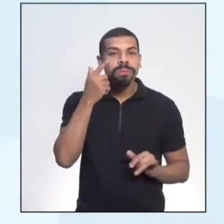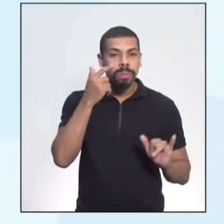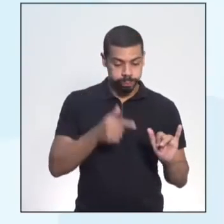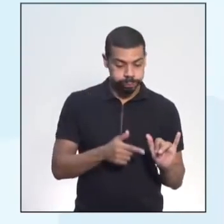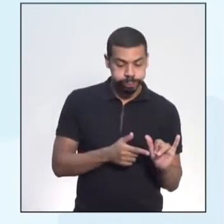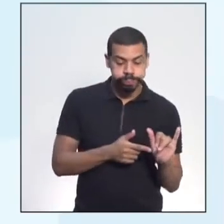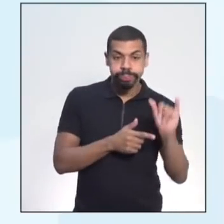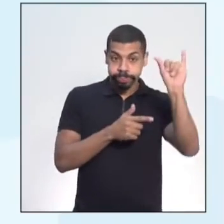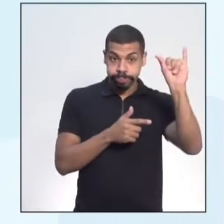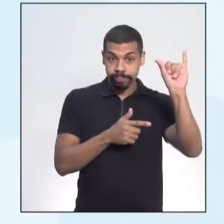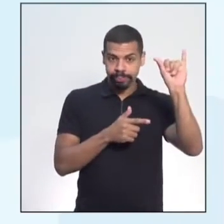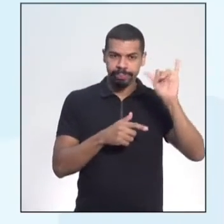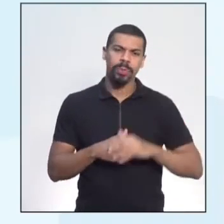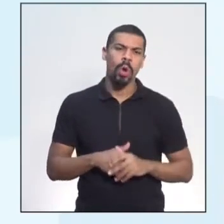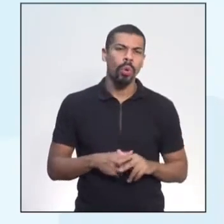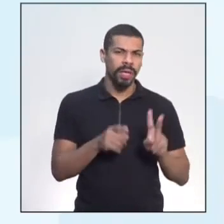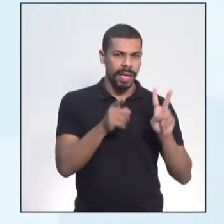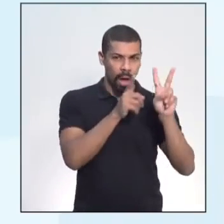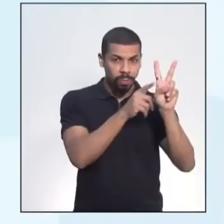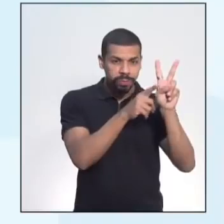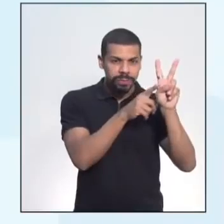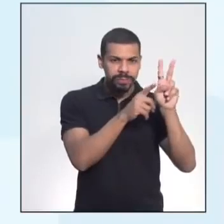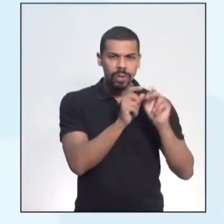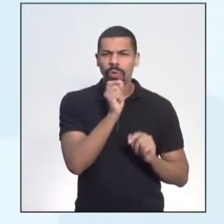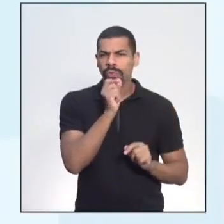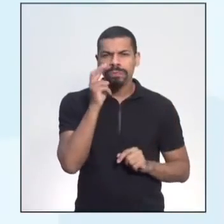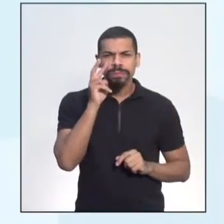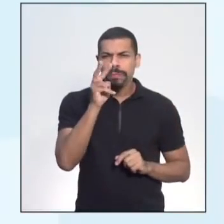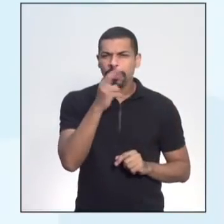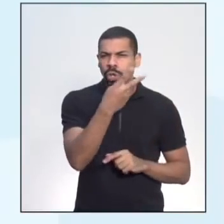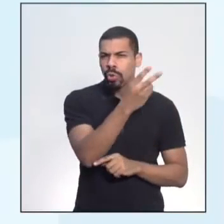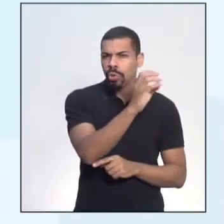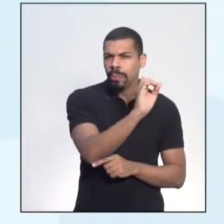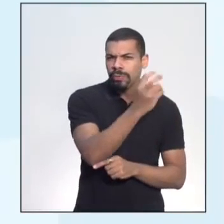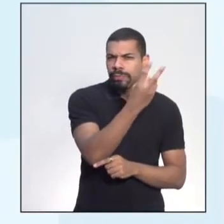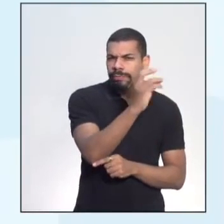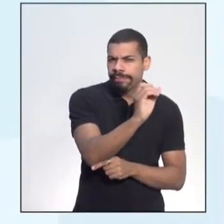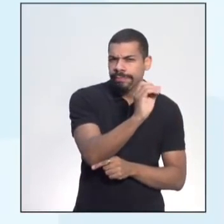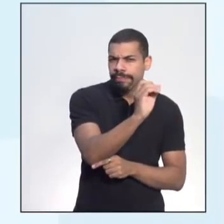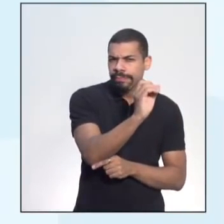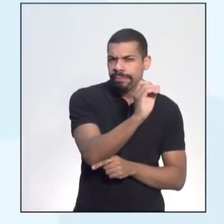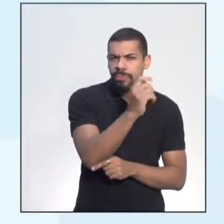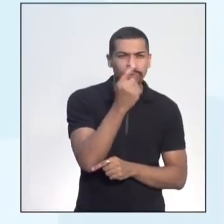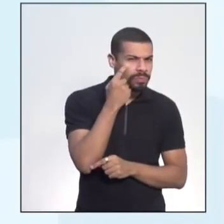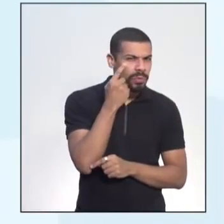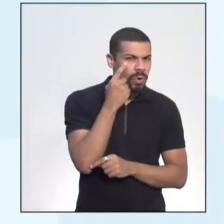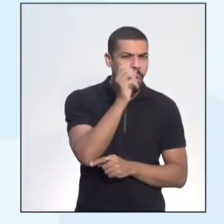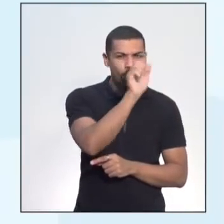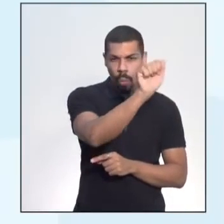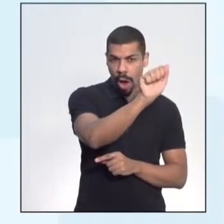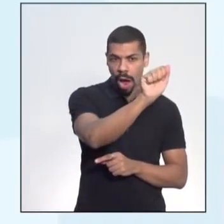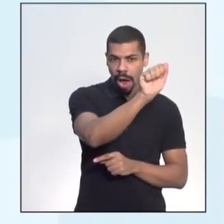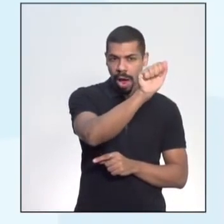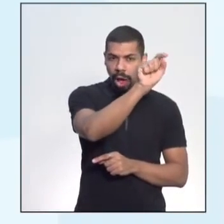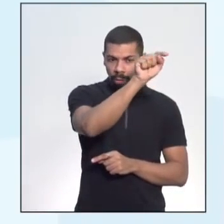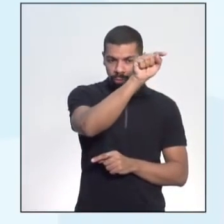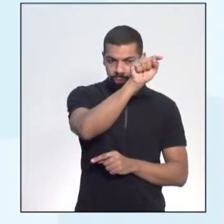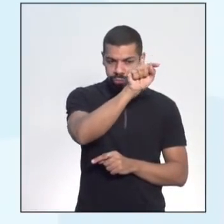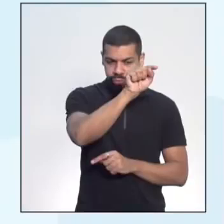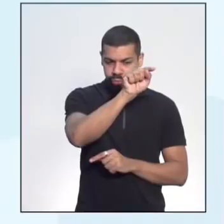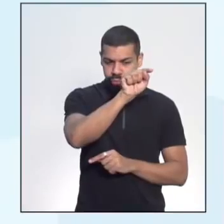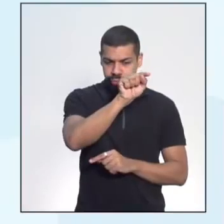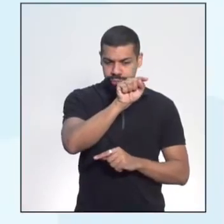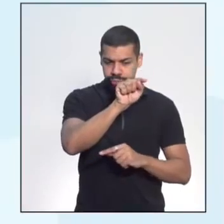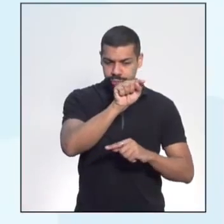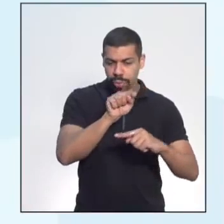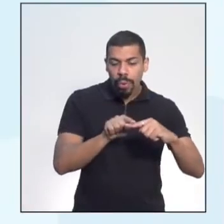da velocidade, você vê que tem um número 20 marcado lá. Então, o ponto A está no 20, depois ele desce, desce, desce e